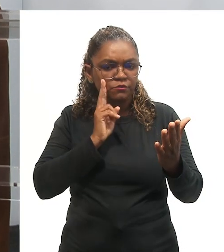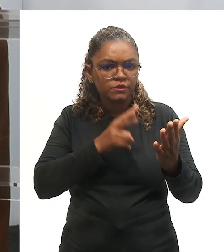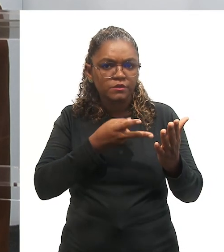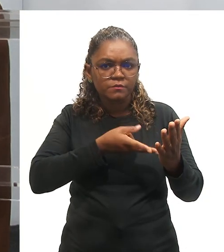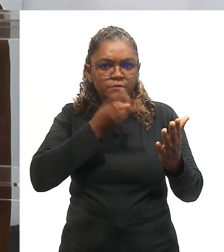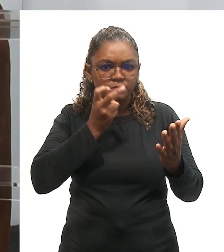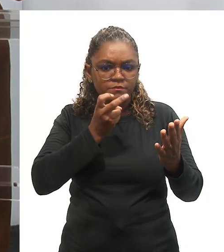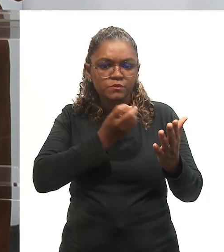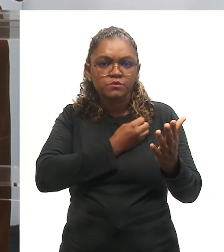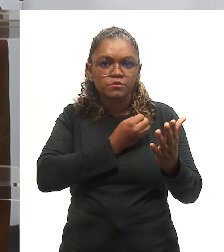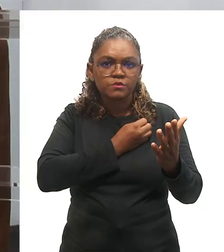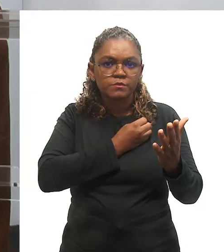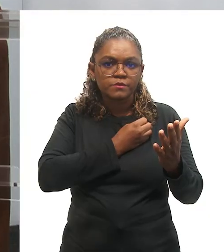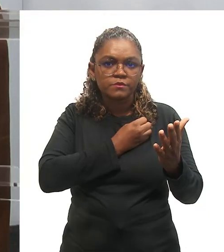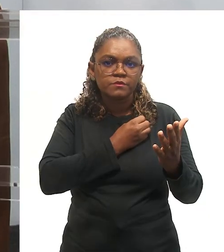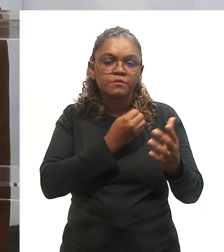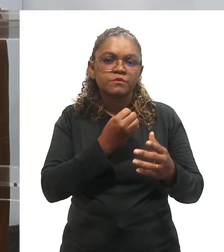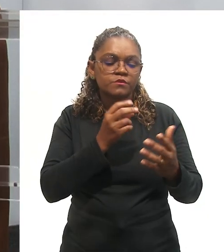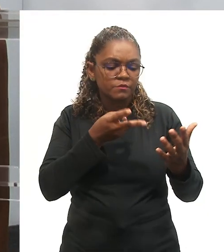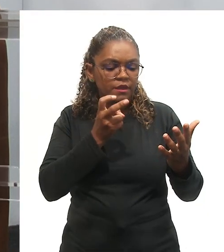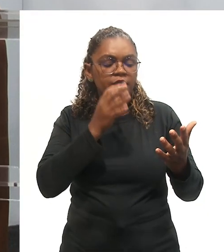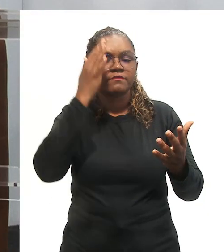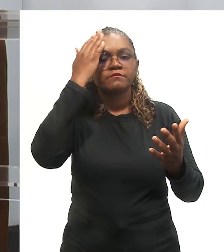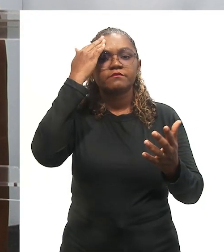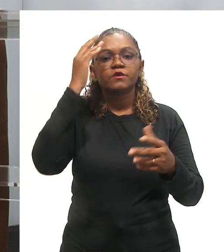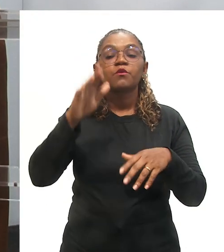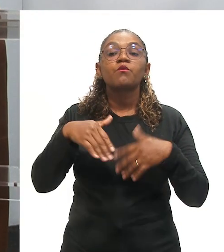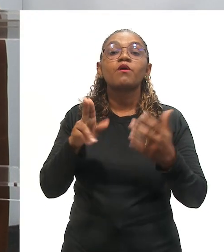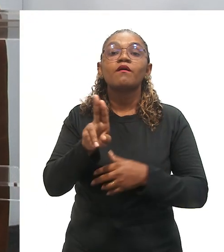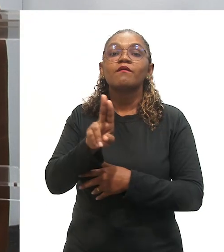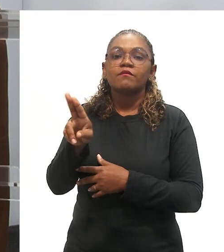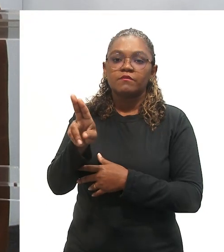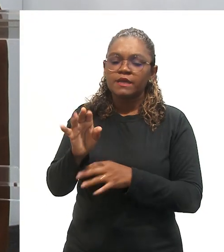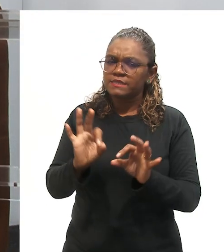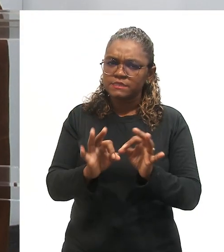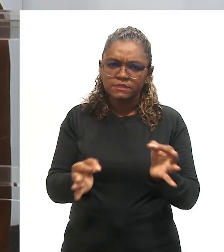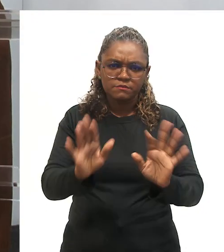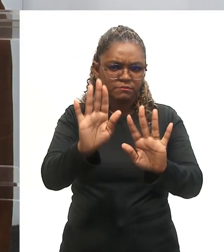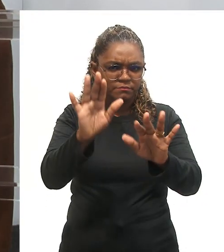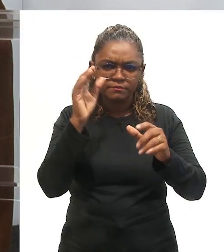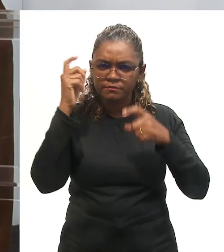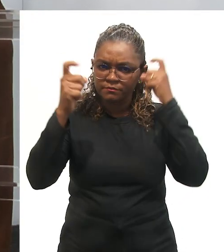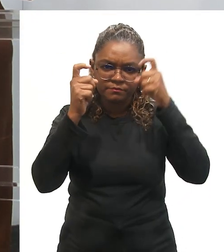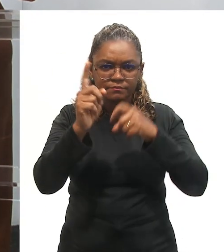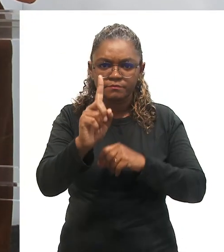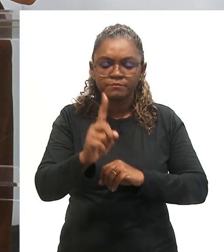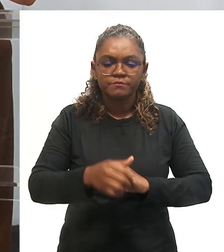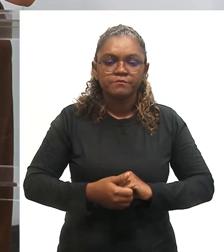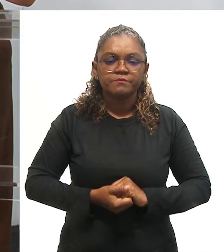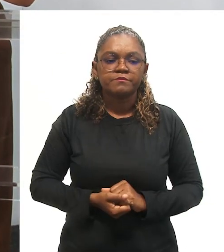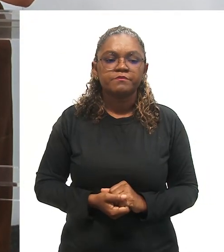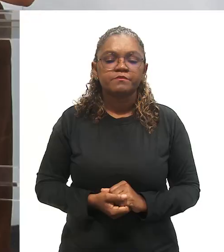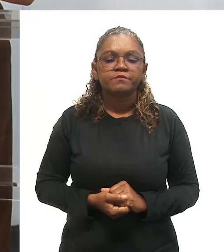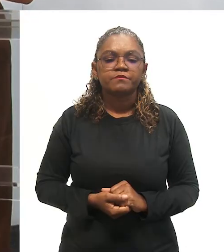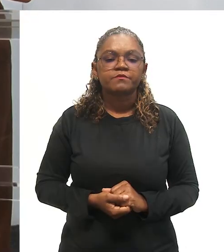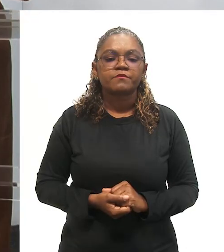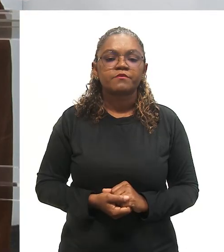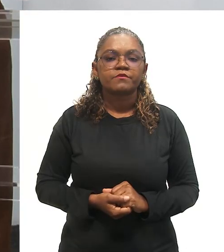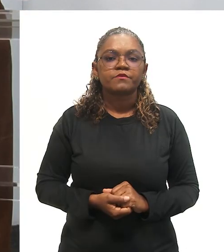lei orçamentária, ela identifica a sua unidade pela numeração. Não se preocupe com isso, eu só estou dando um exemplo,